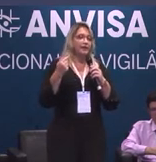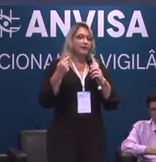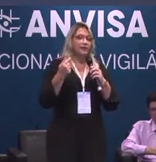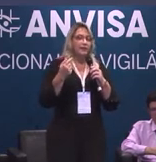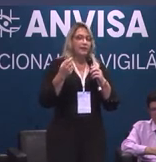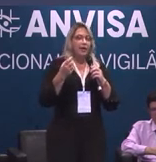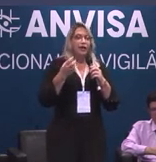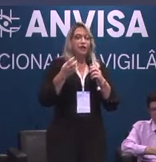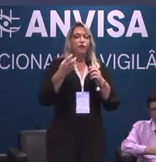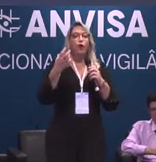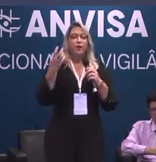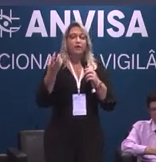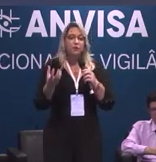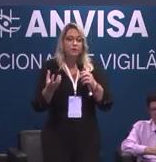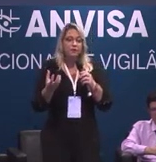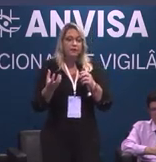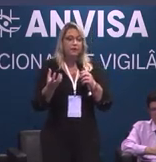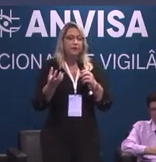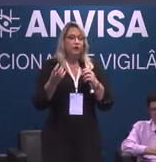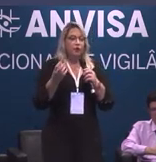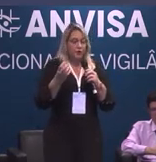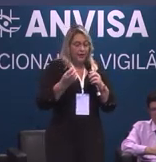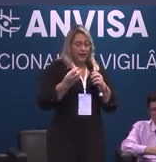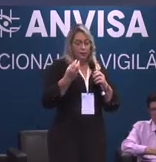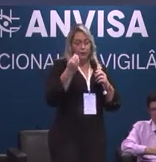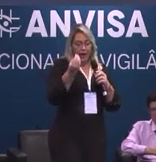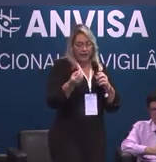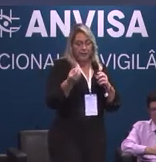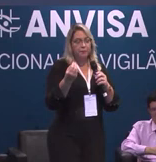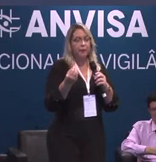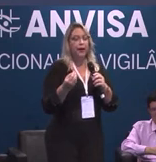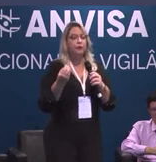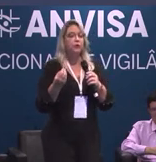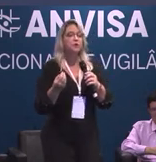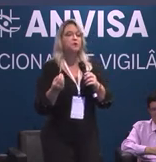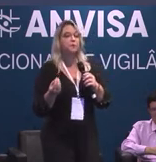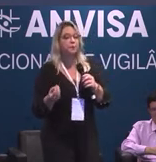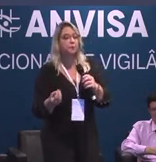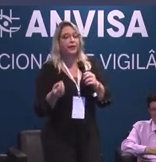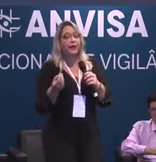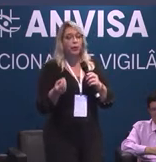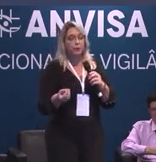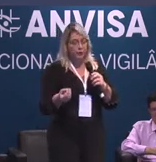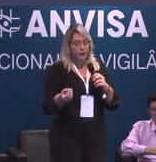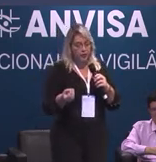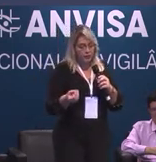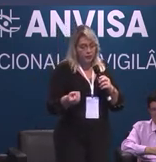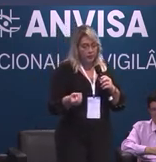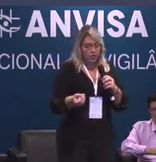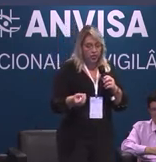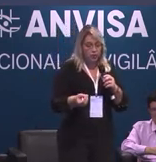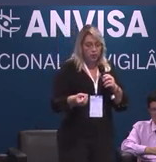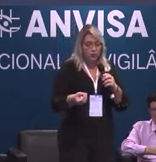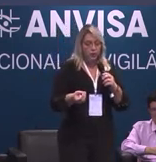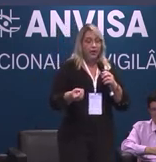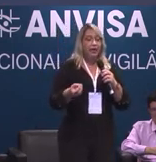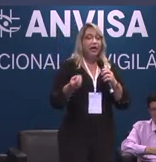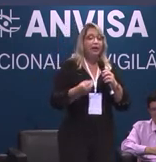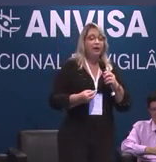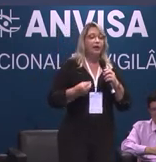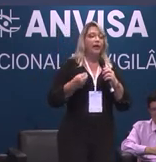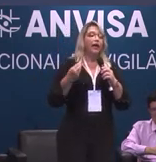essas informações, nós teremos base para o nosso adequado processo de planejamento. E